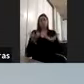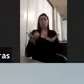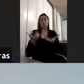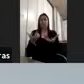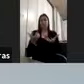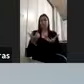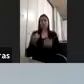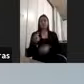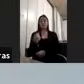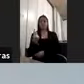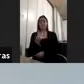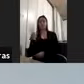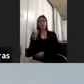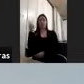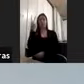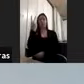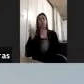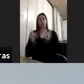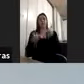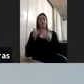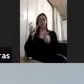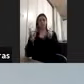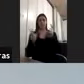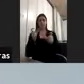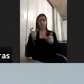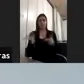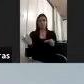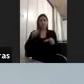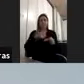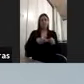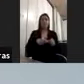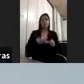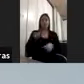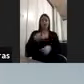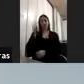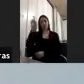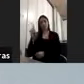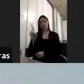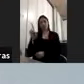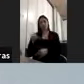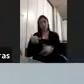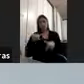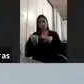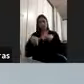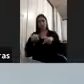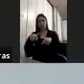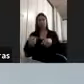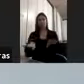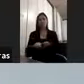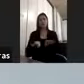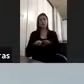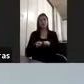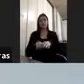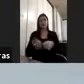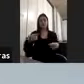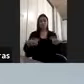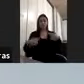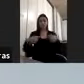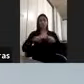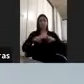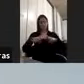é a suspensão das demissões, a abertura de uma mesa de negociação e, ao mesmo tempo,